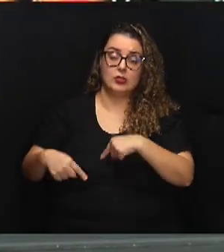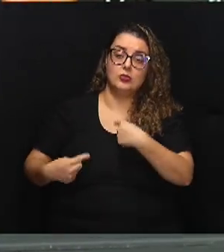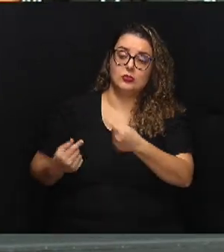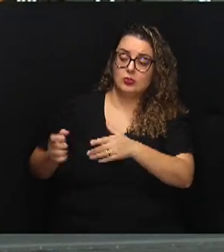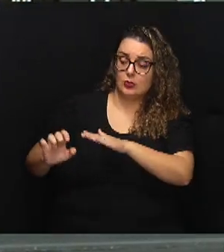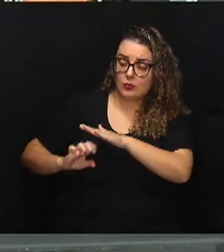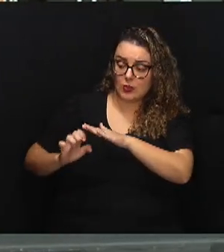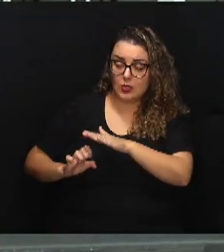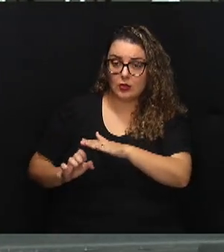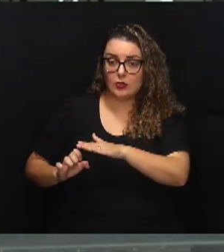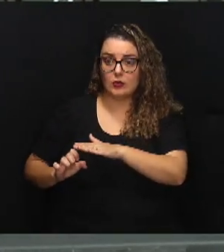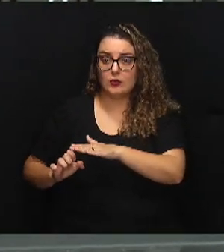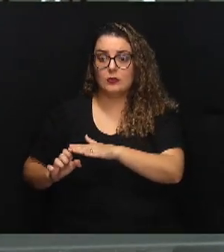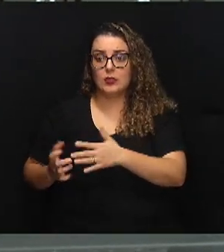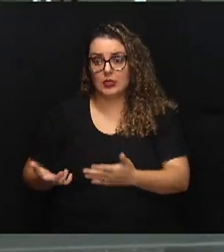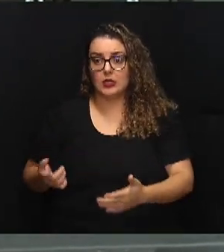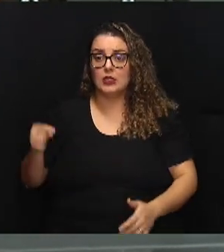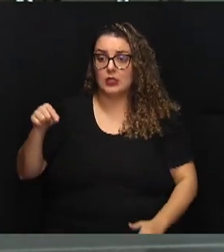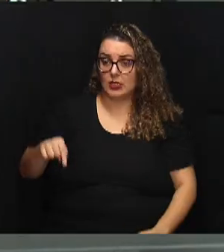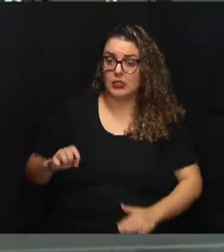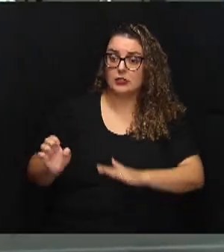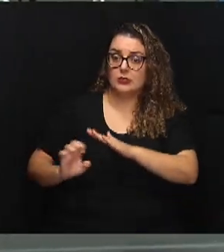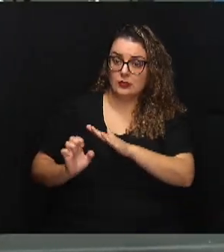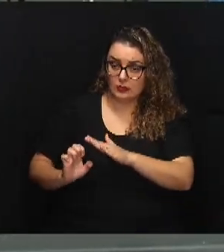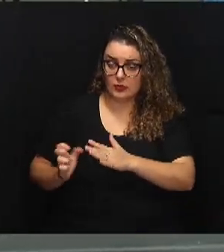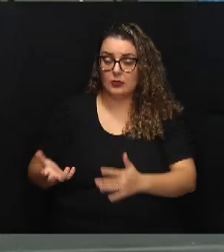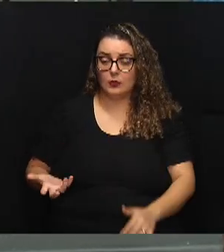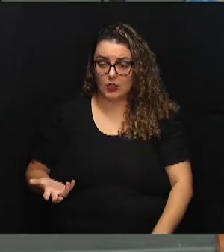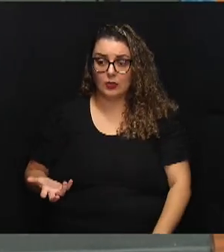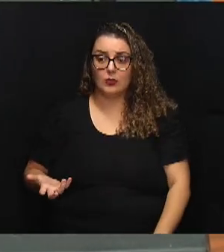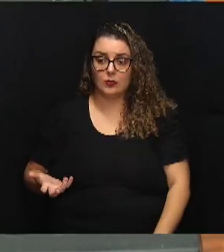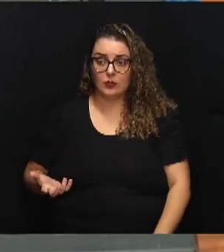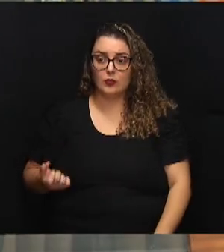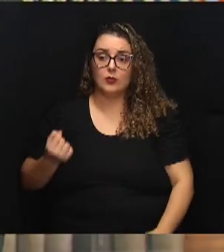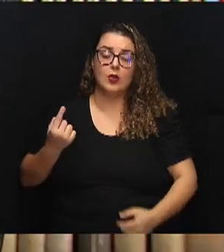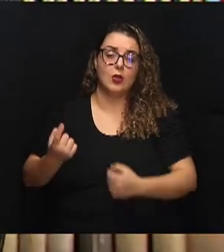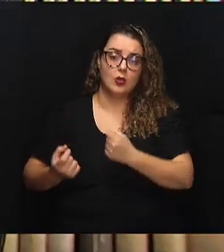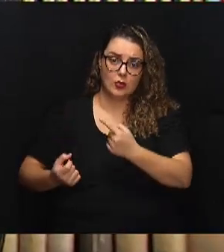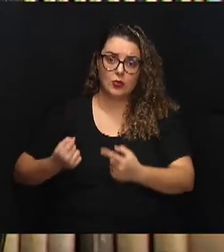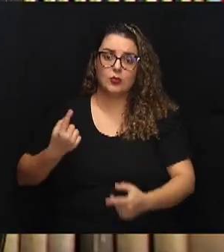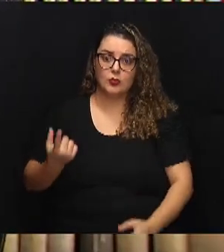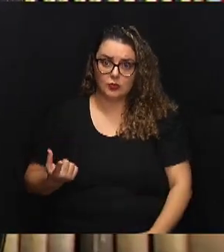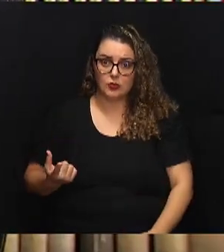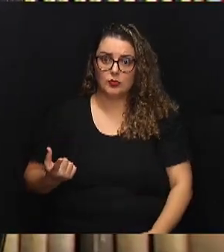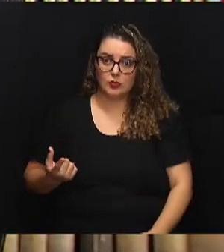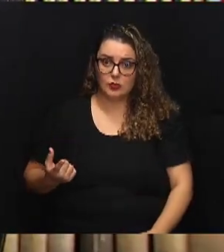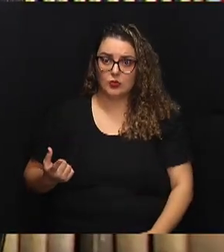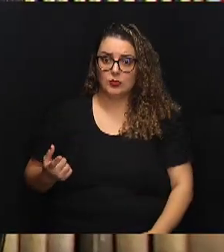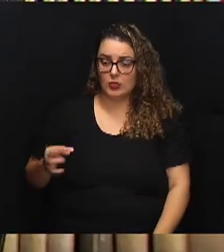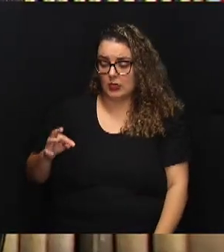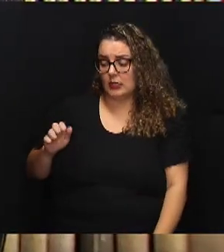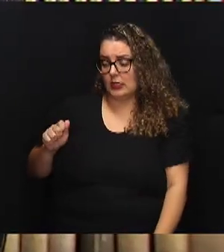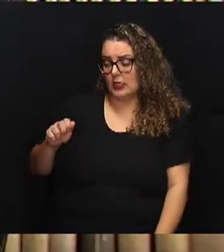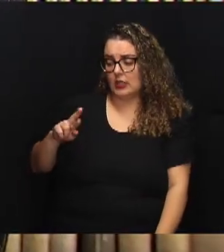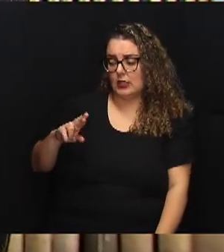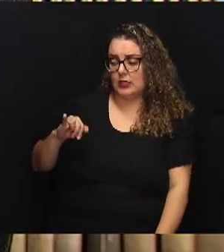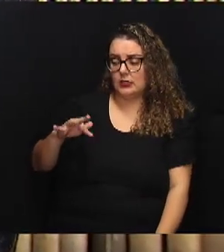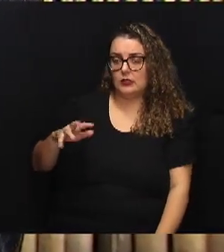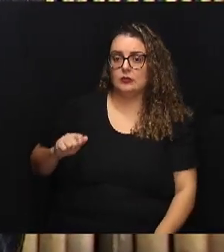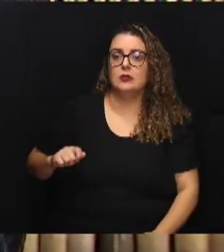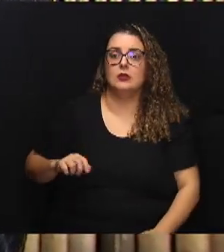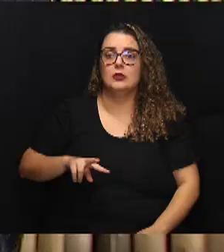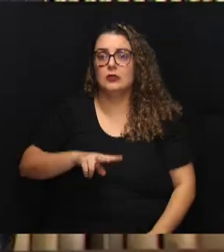empresa, pessoa jurídica, essa empresa vai ter as tarifas da transação Pix, que